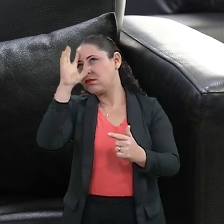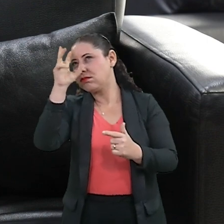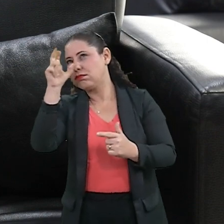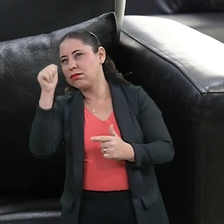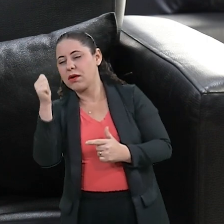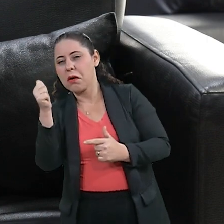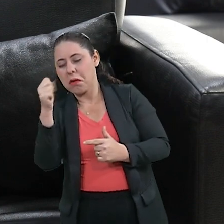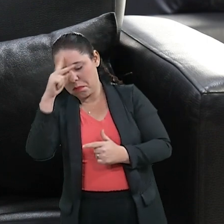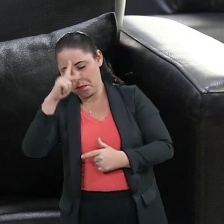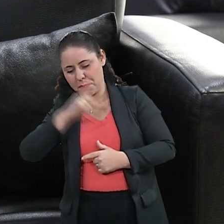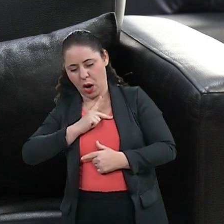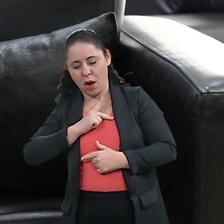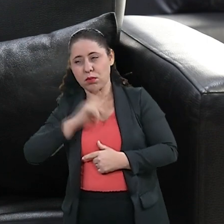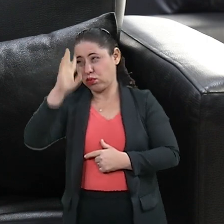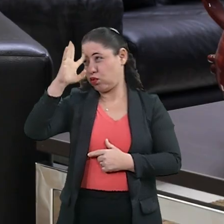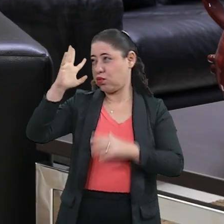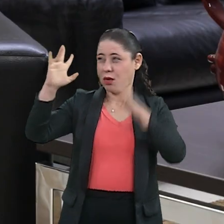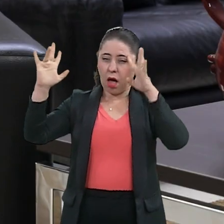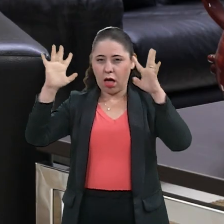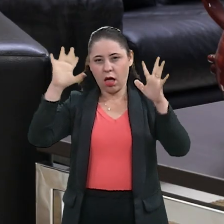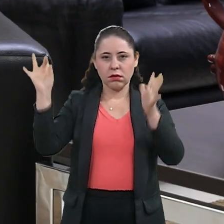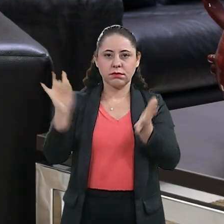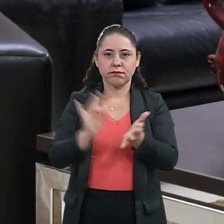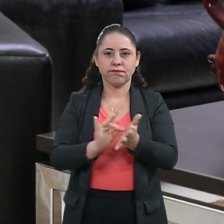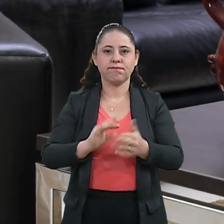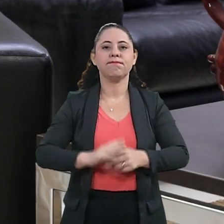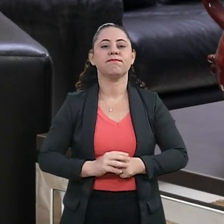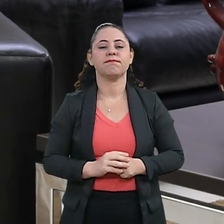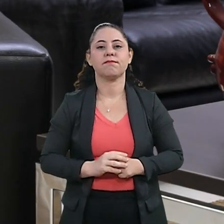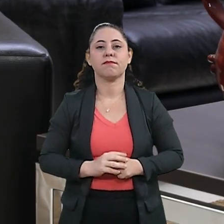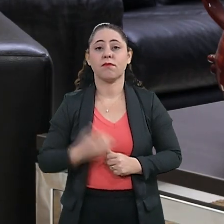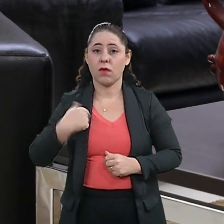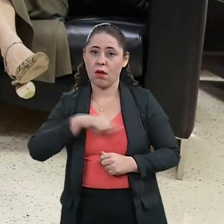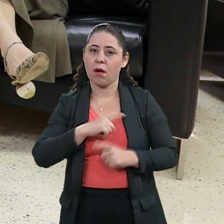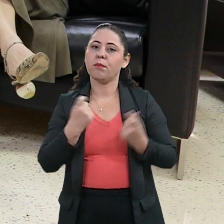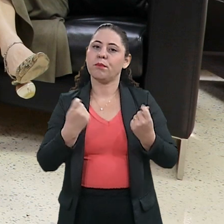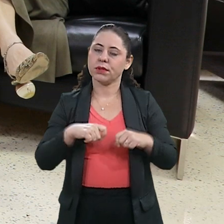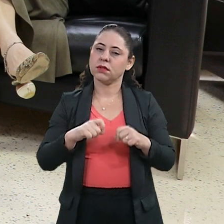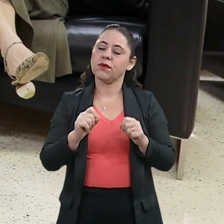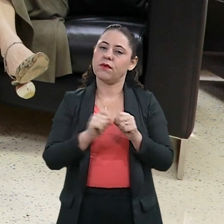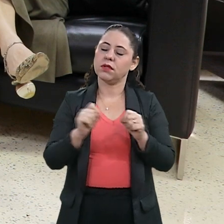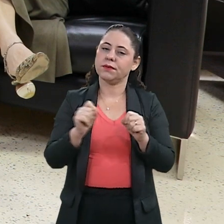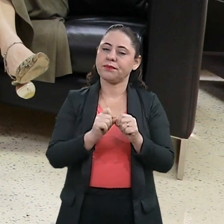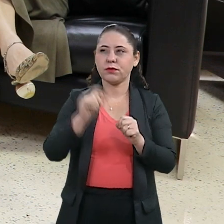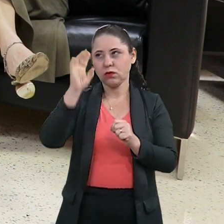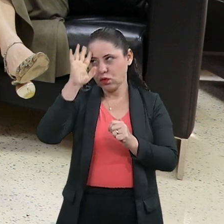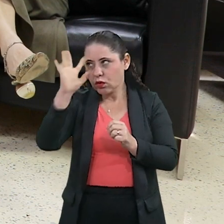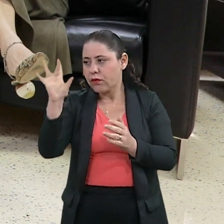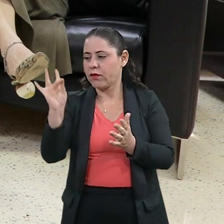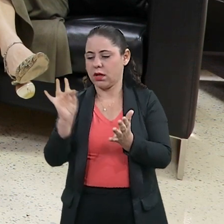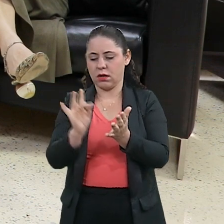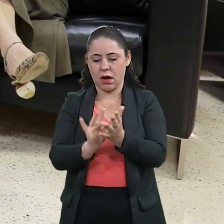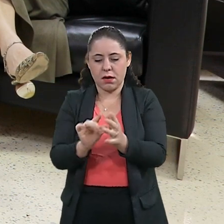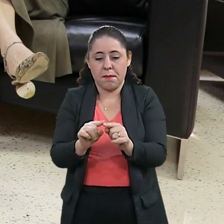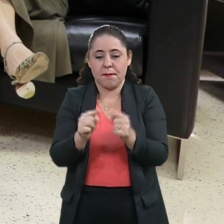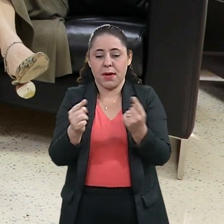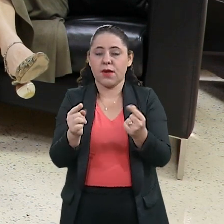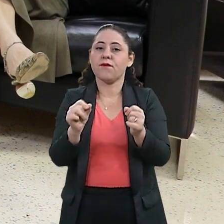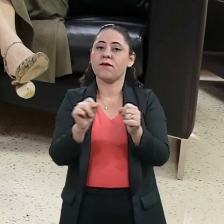finalidade pessoal, uma realização pessoal. Uma realização pessoal. A gente tem que se realizar no sentido